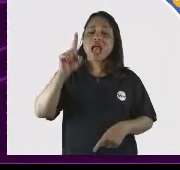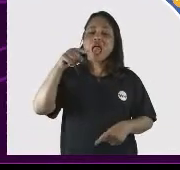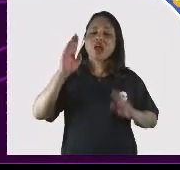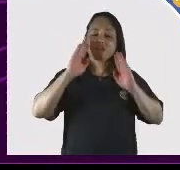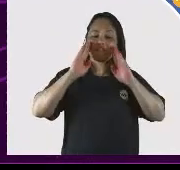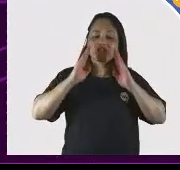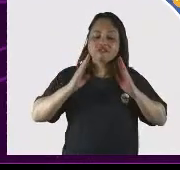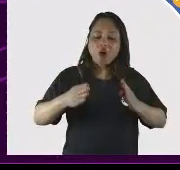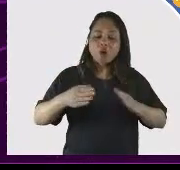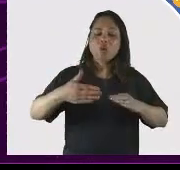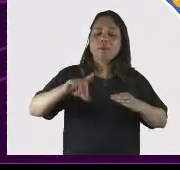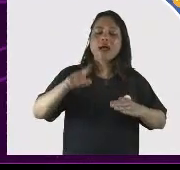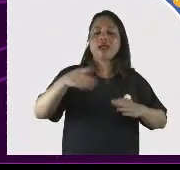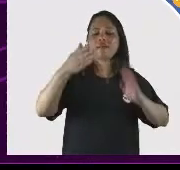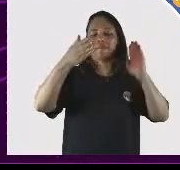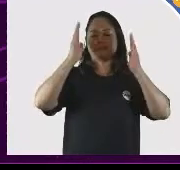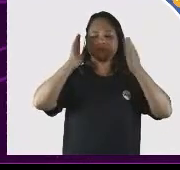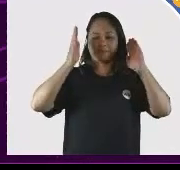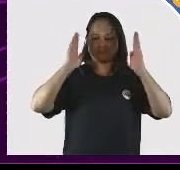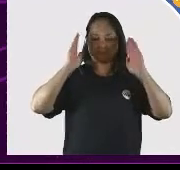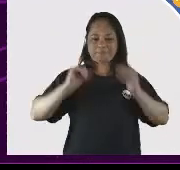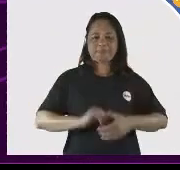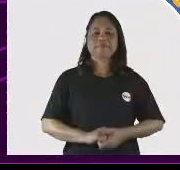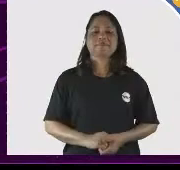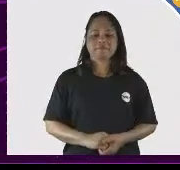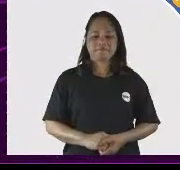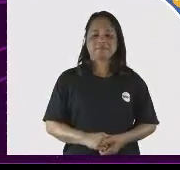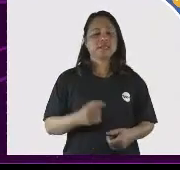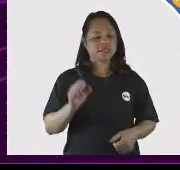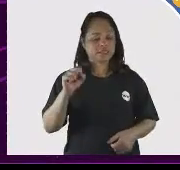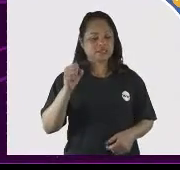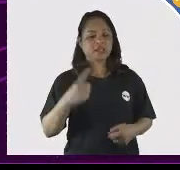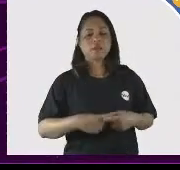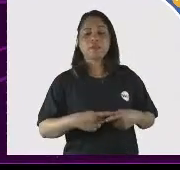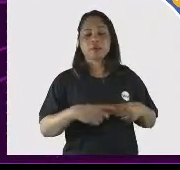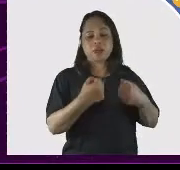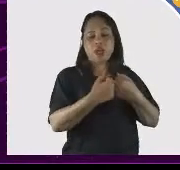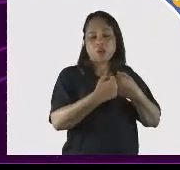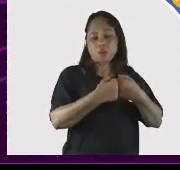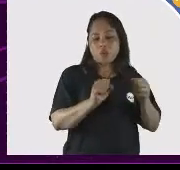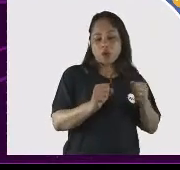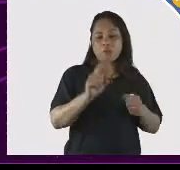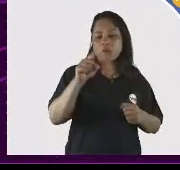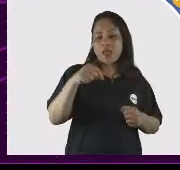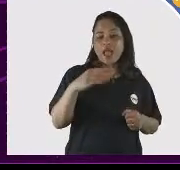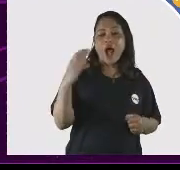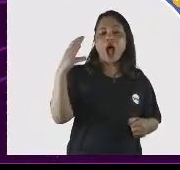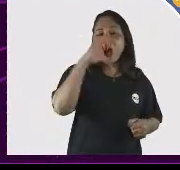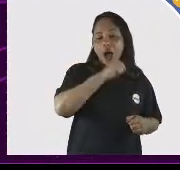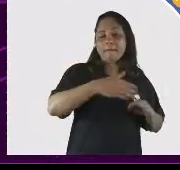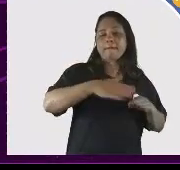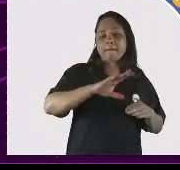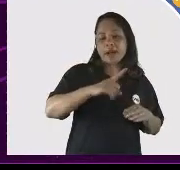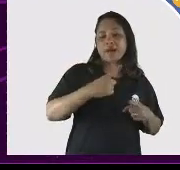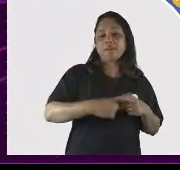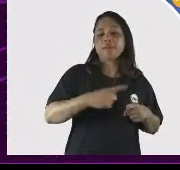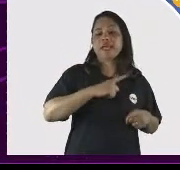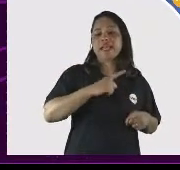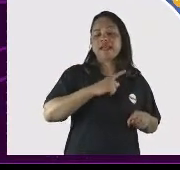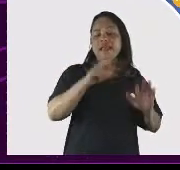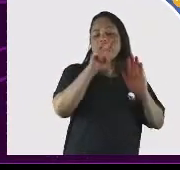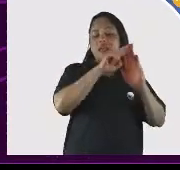sentido para caminhões sem a renovação no caso dos ônibus ela ocorre de maneira mais brega até por conta dessas regulamentações